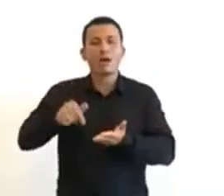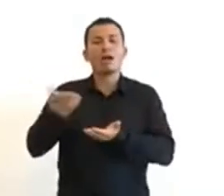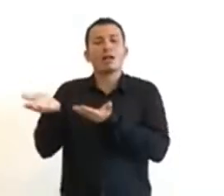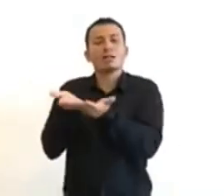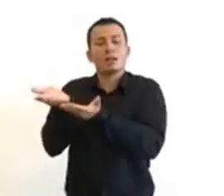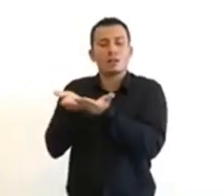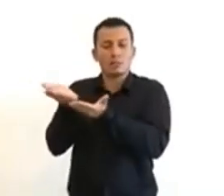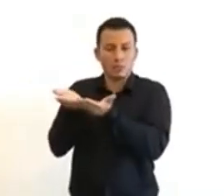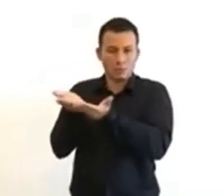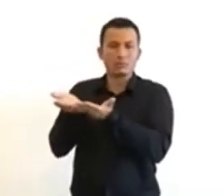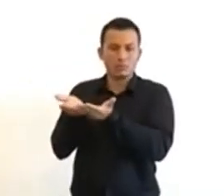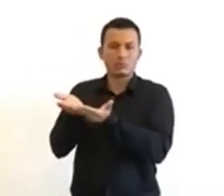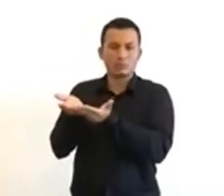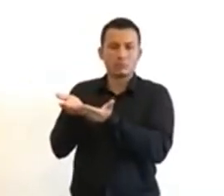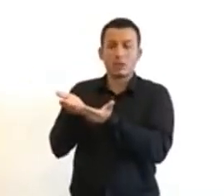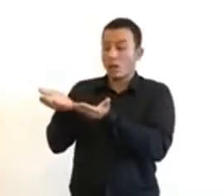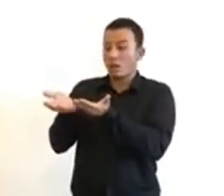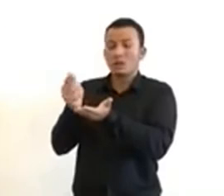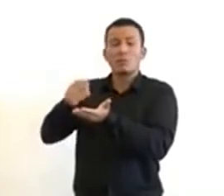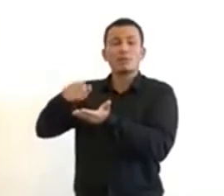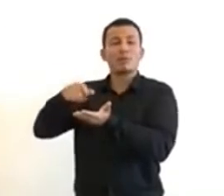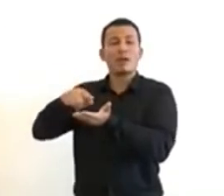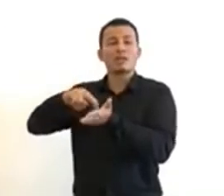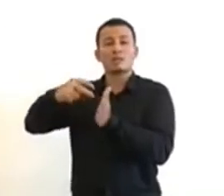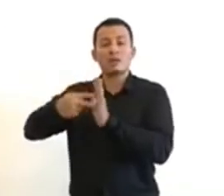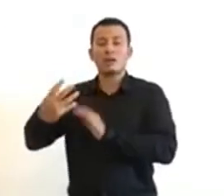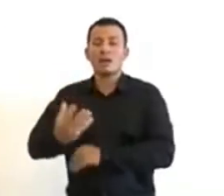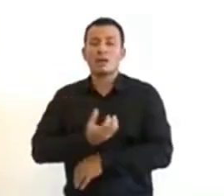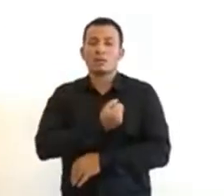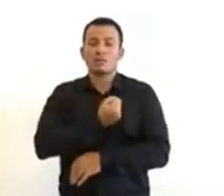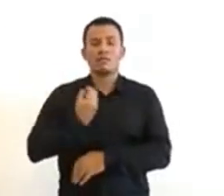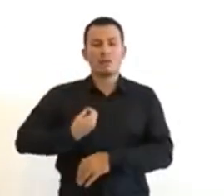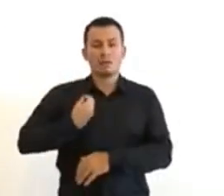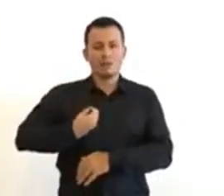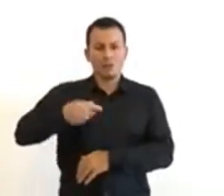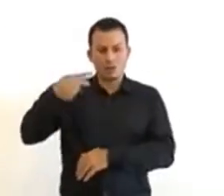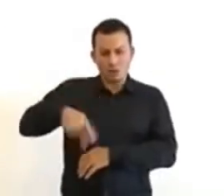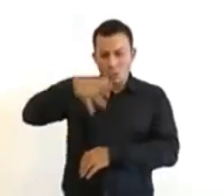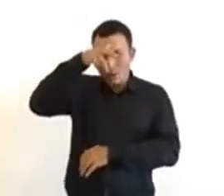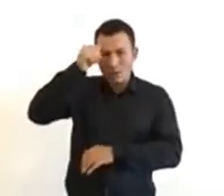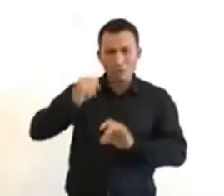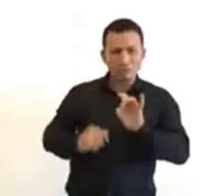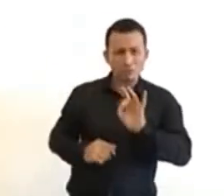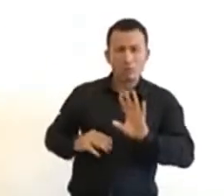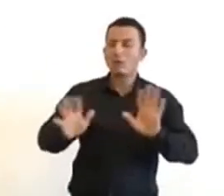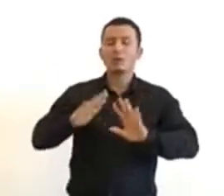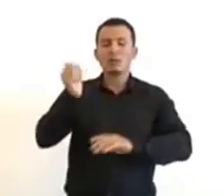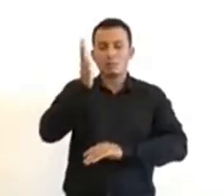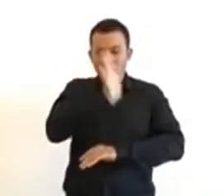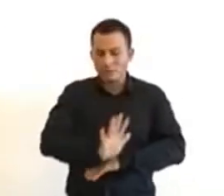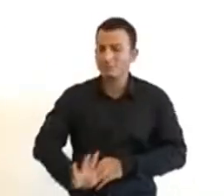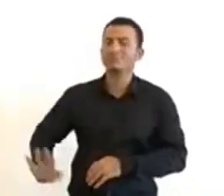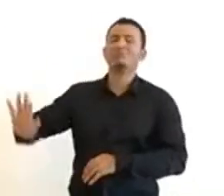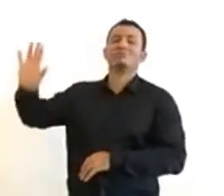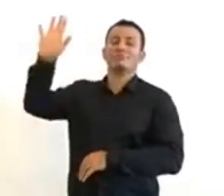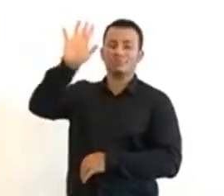tratamento precoce, para que a gente possa salvar mais vidas, não só no estado do Amazonas, mas no Brasil